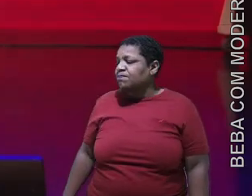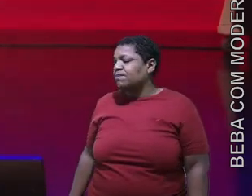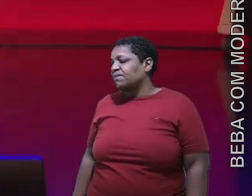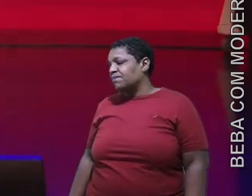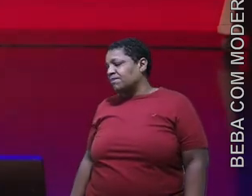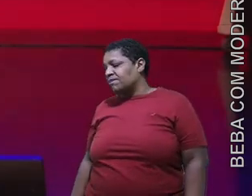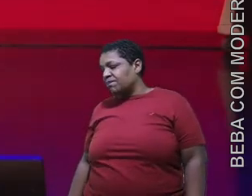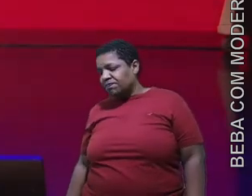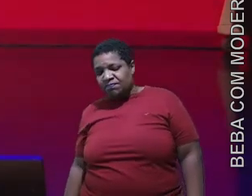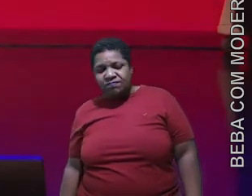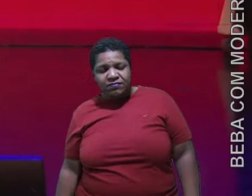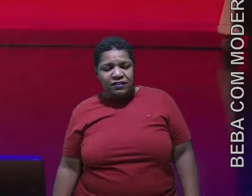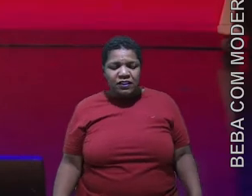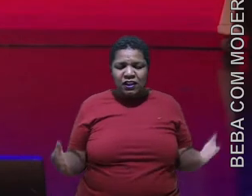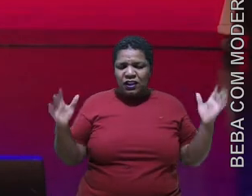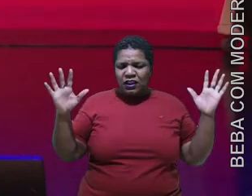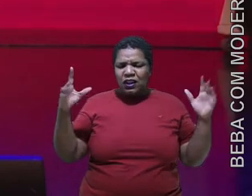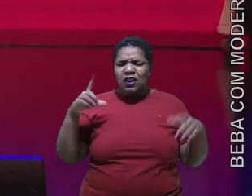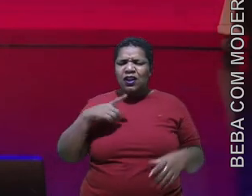a